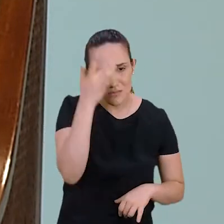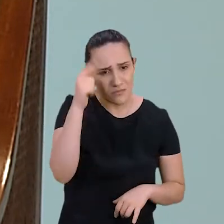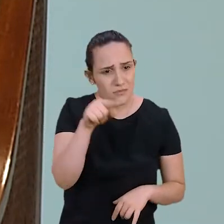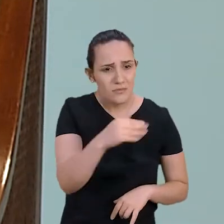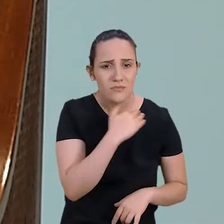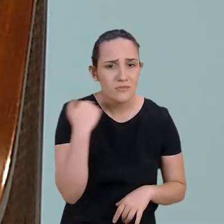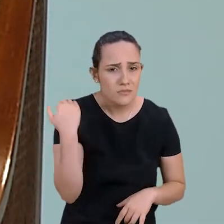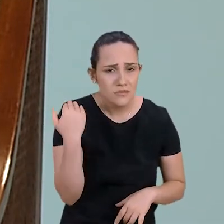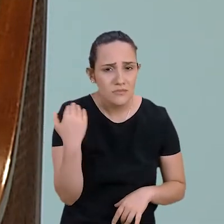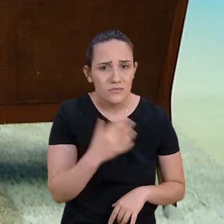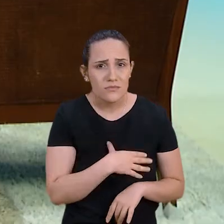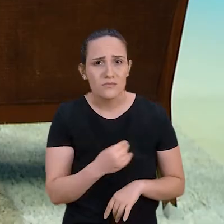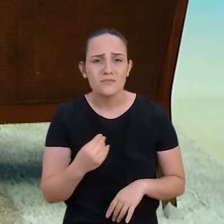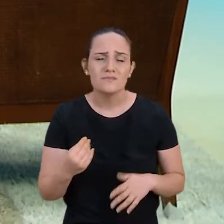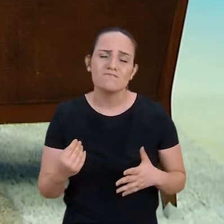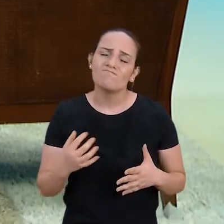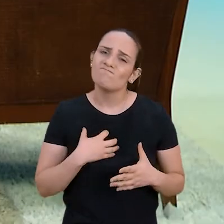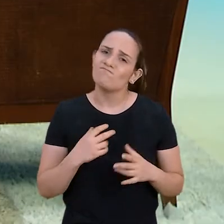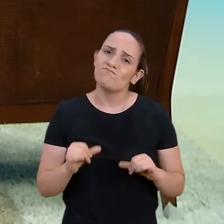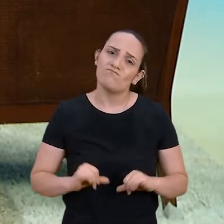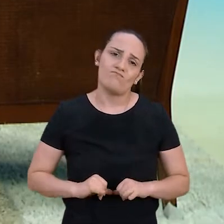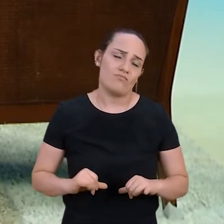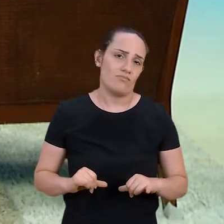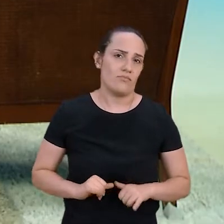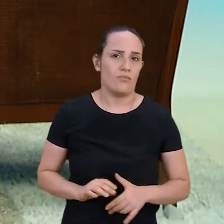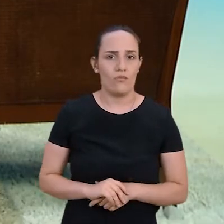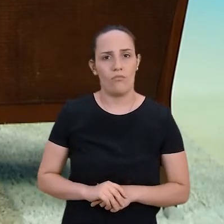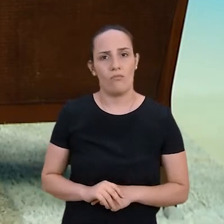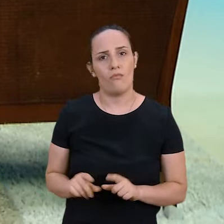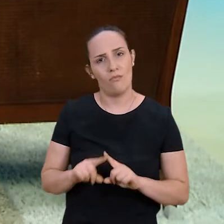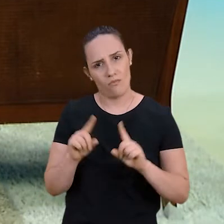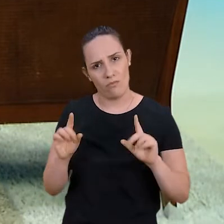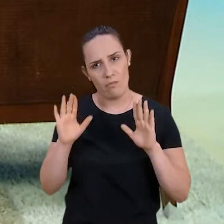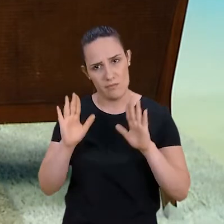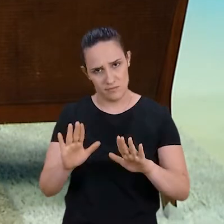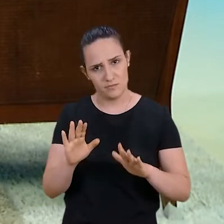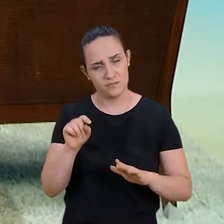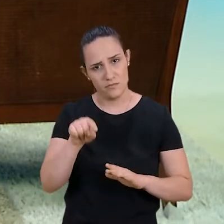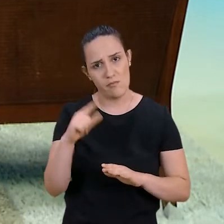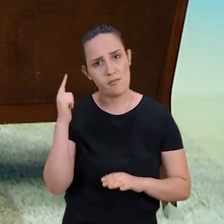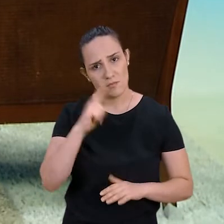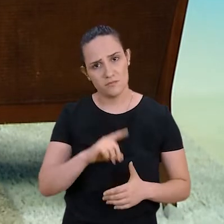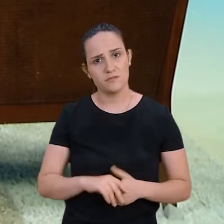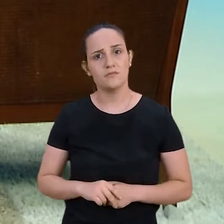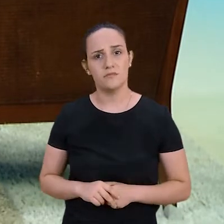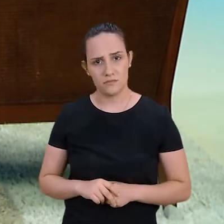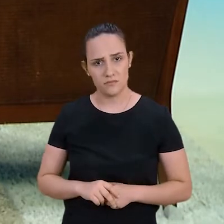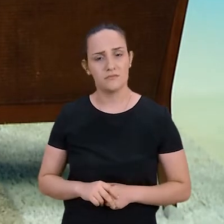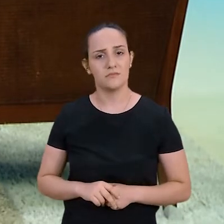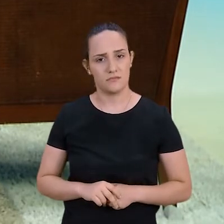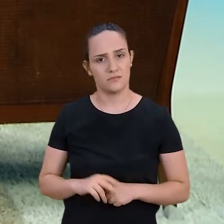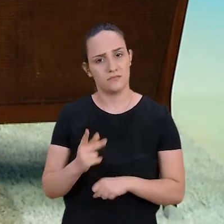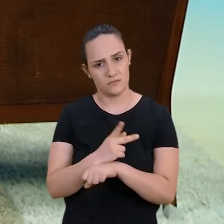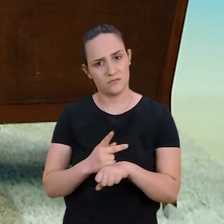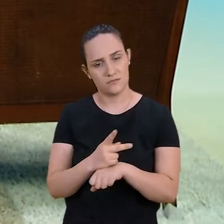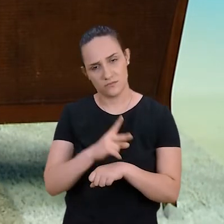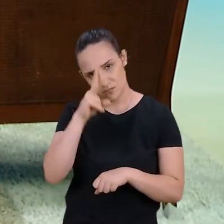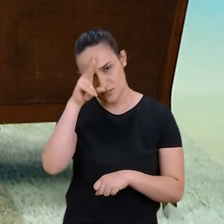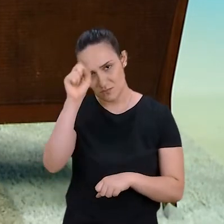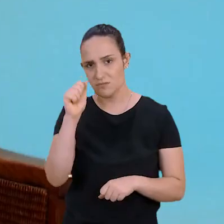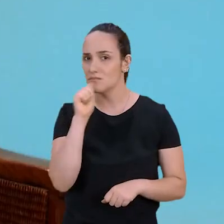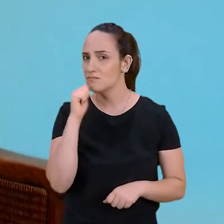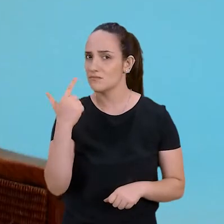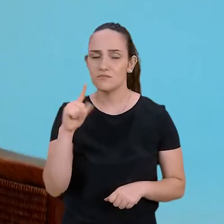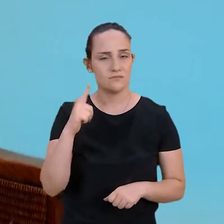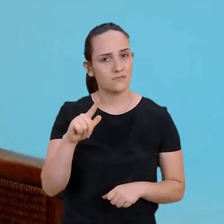dor da outra. E você achou que realmente buscou forças onde não existia? Sim, busquei onde não existia.